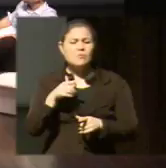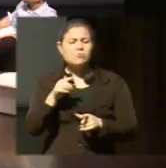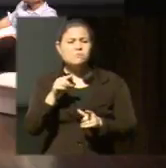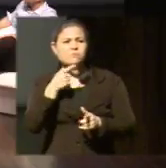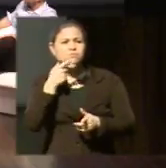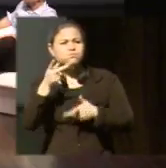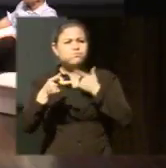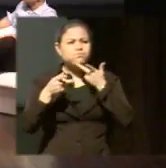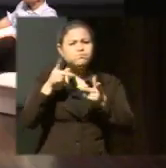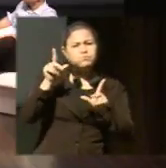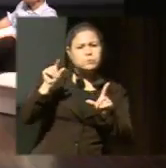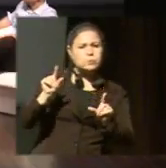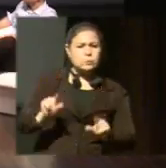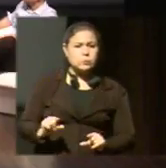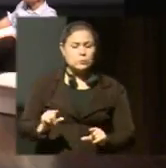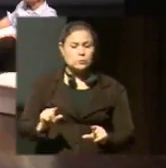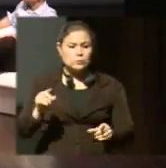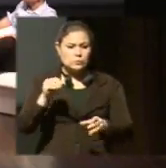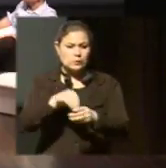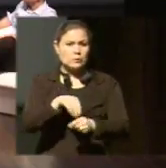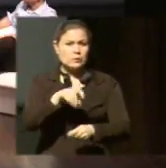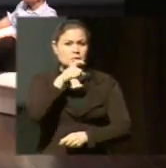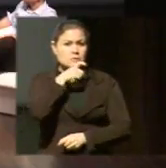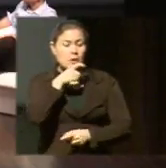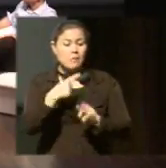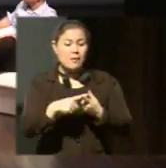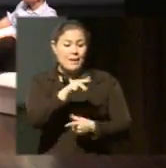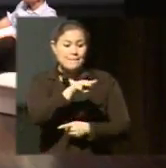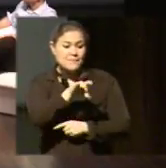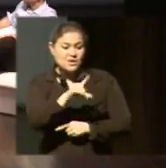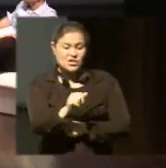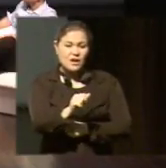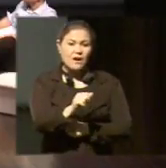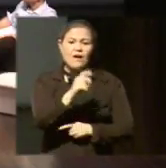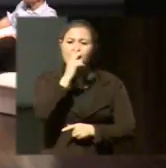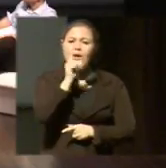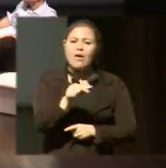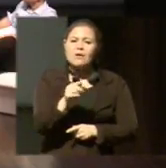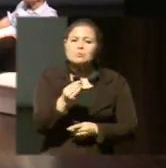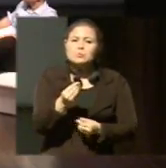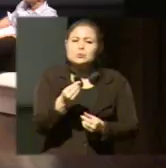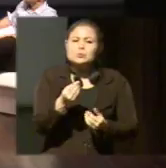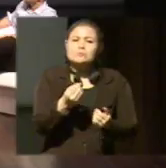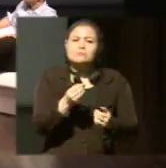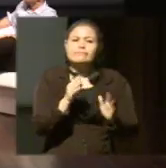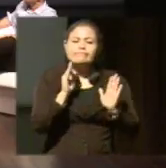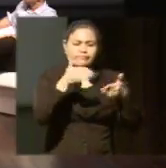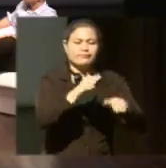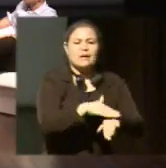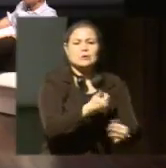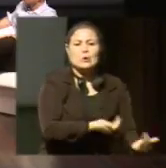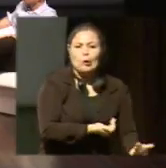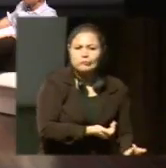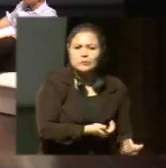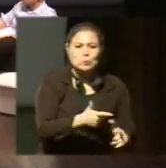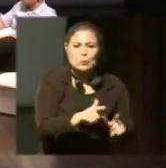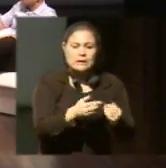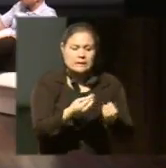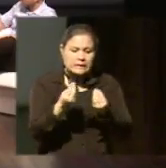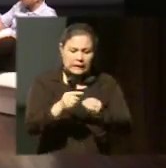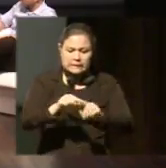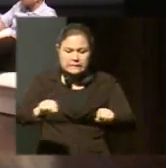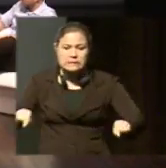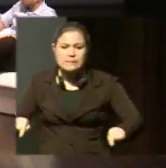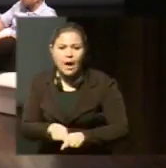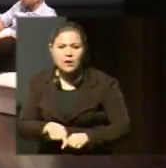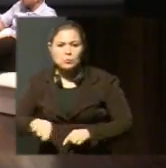retratados nas novelas, porque a mídia ela tem sido recentemente muito juvenil e não tem dado muito espaço para os